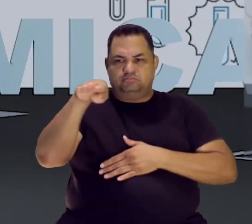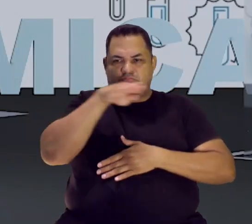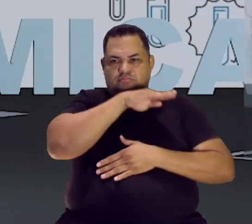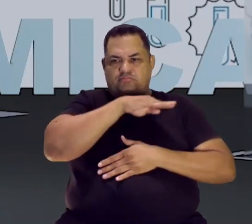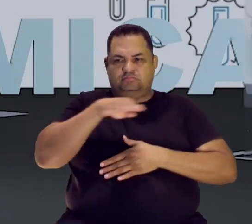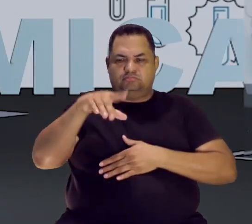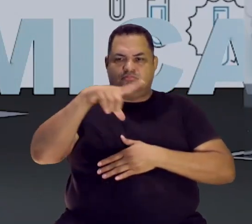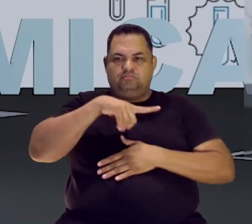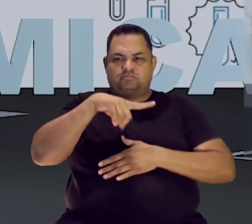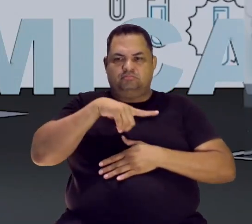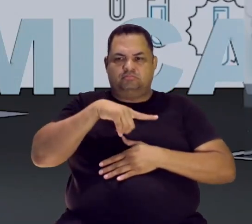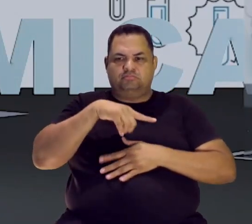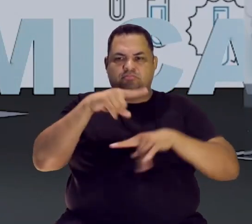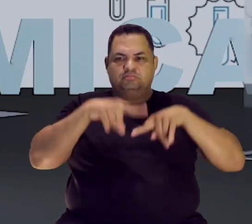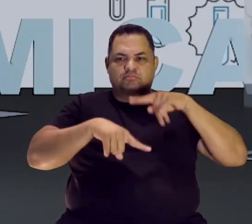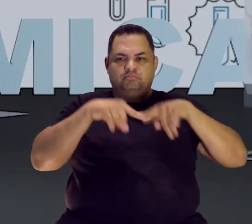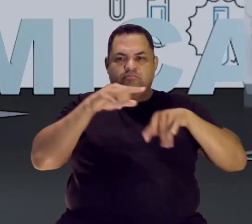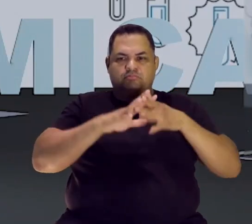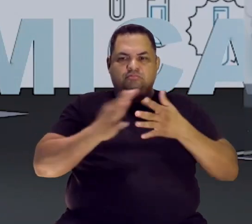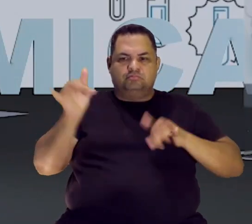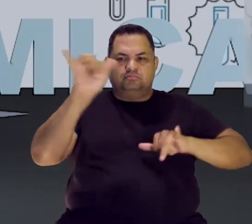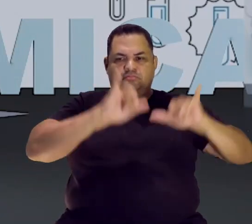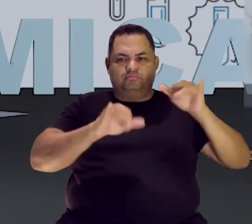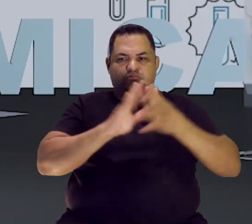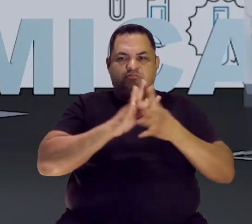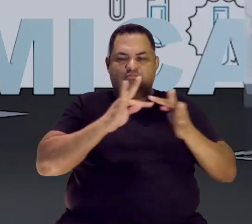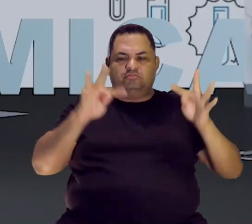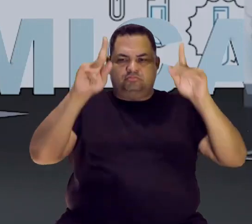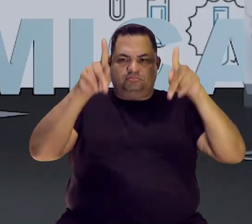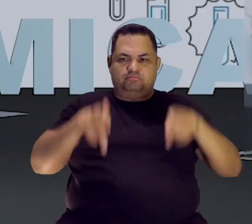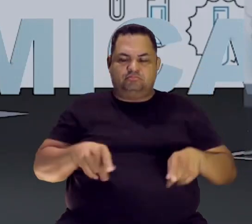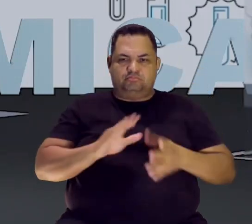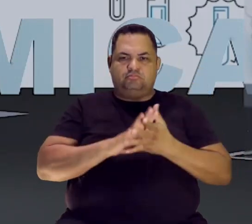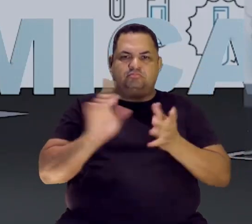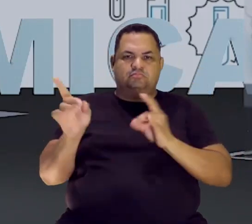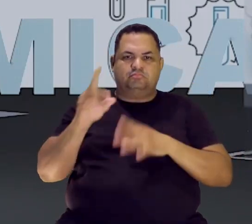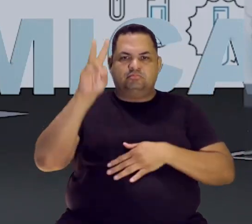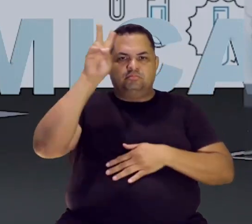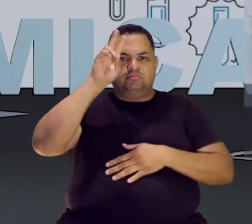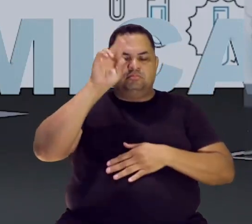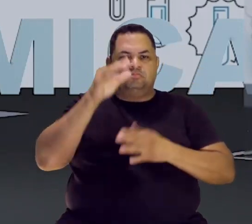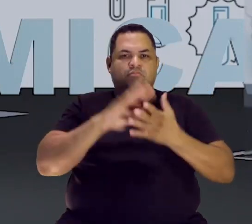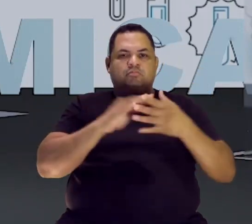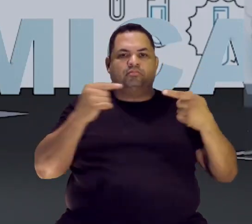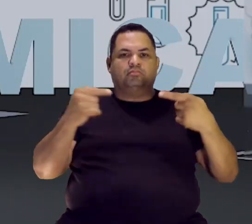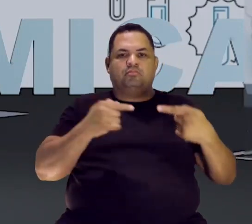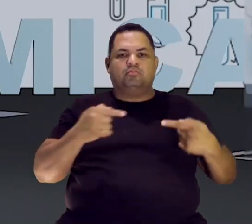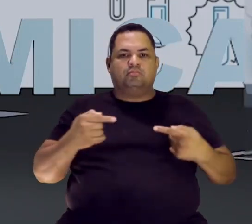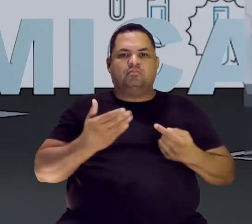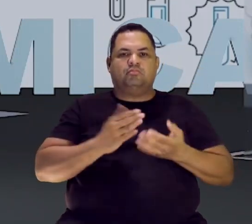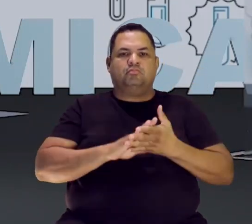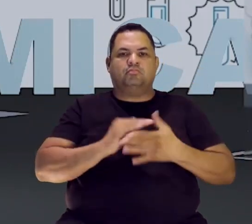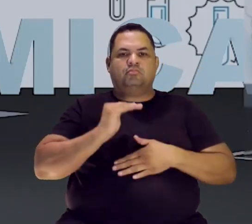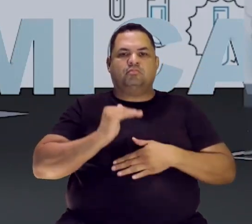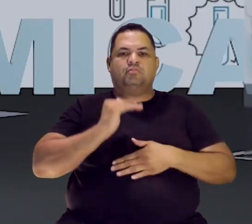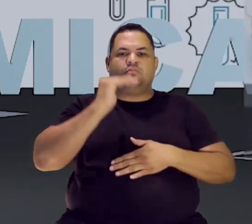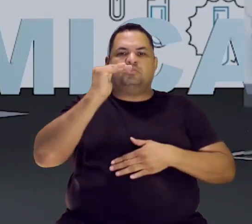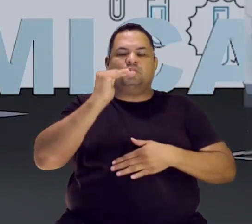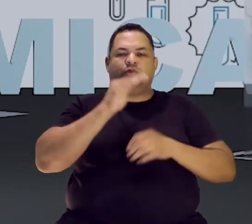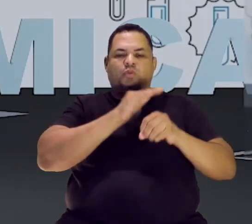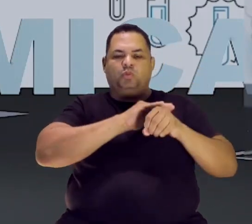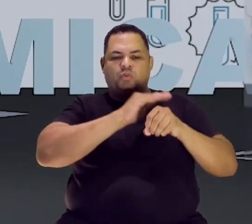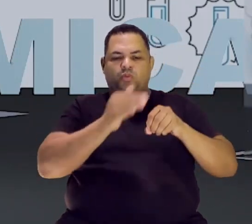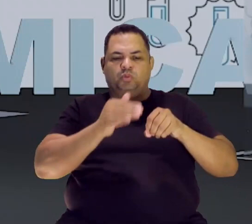existem os elementos na tabela periódica. Lembrando que cada período corresponde a um nível